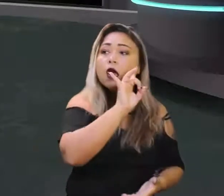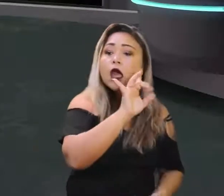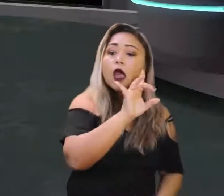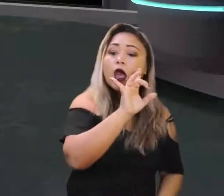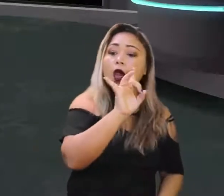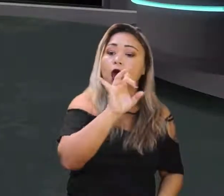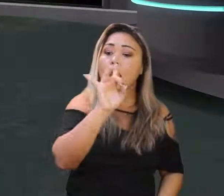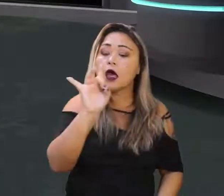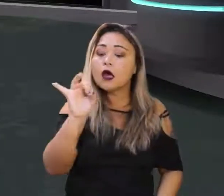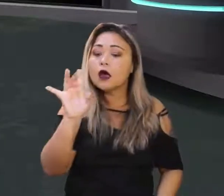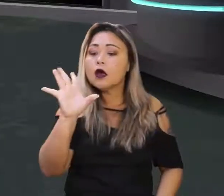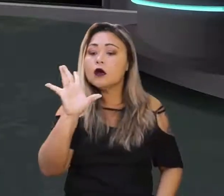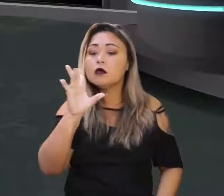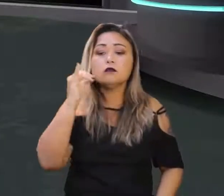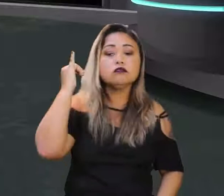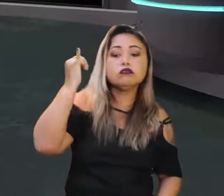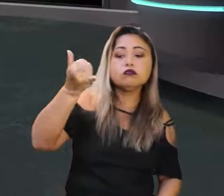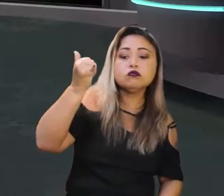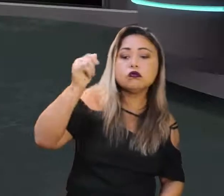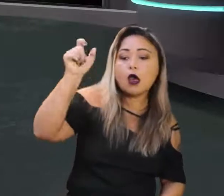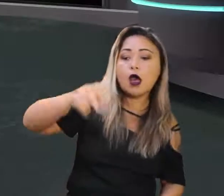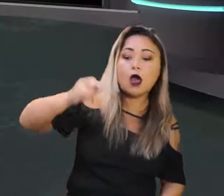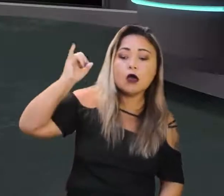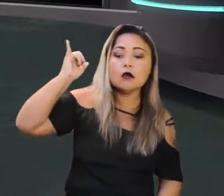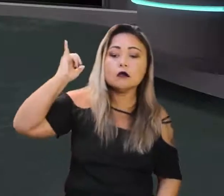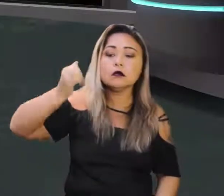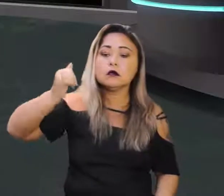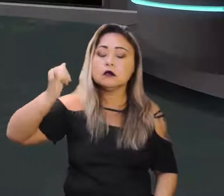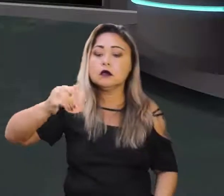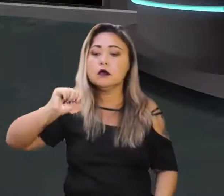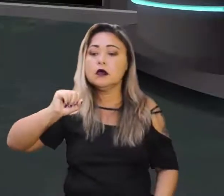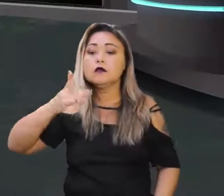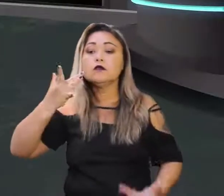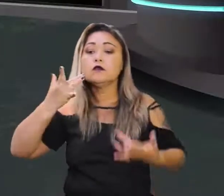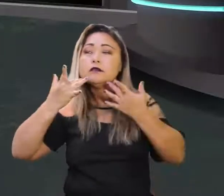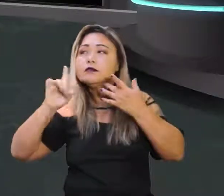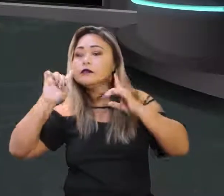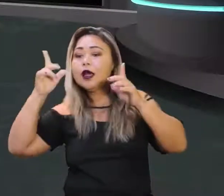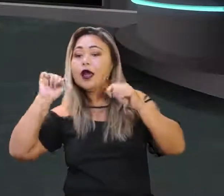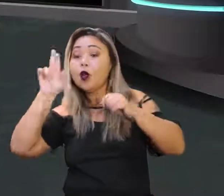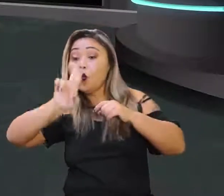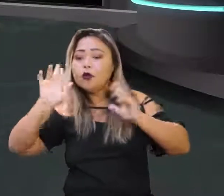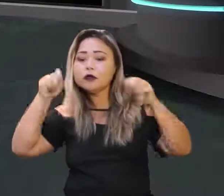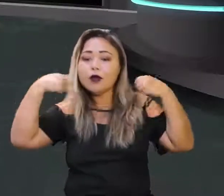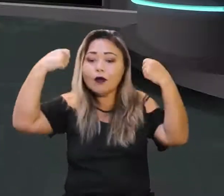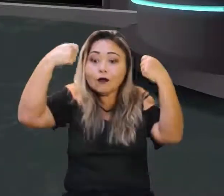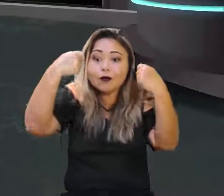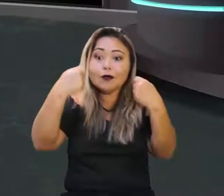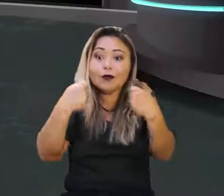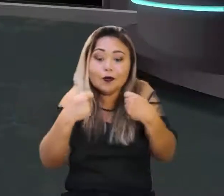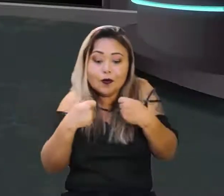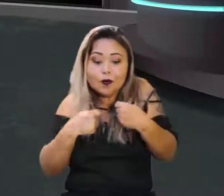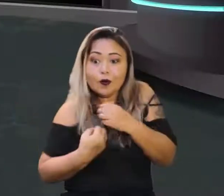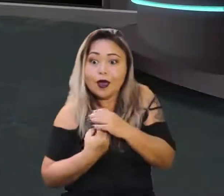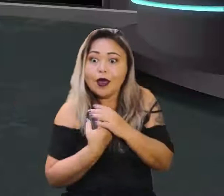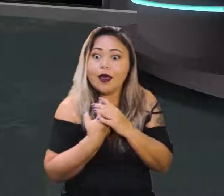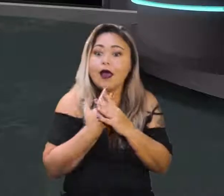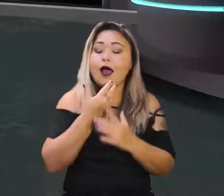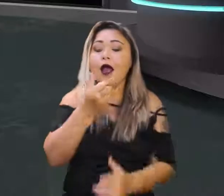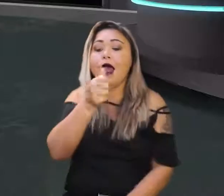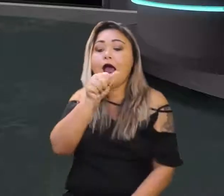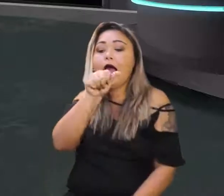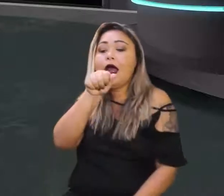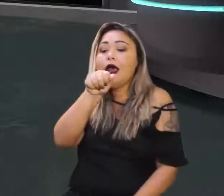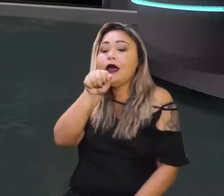dessas maneiras de contar a história, né, através da encenação e do uso de personagens, do uso de atores e atrizes,